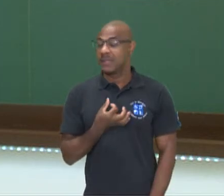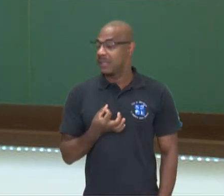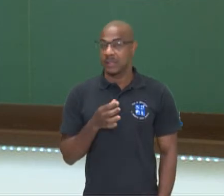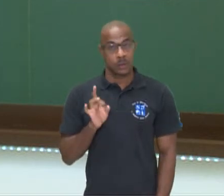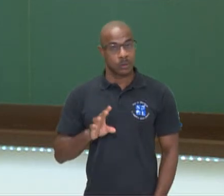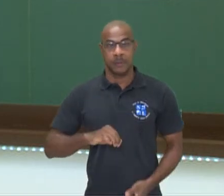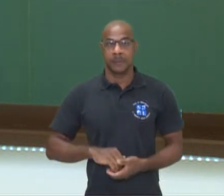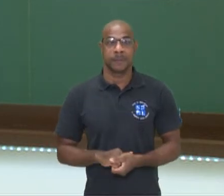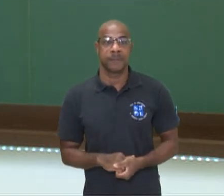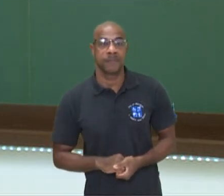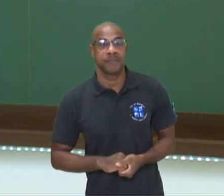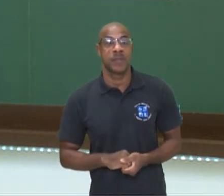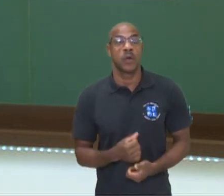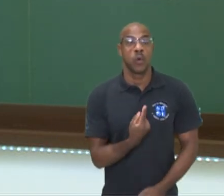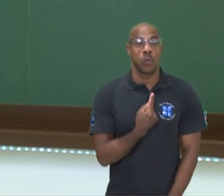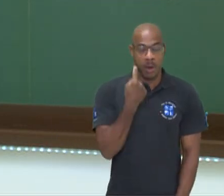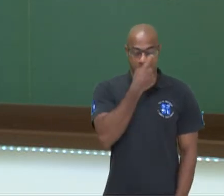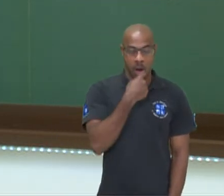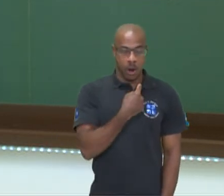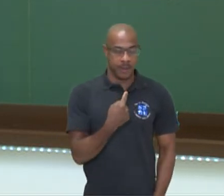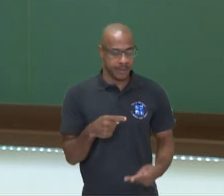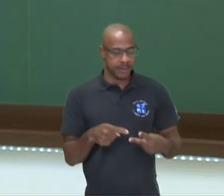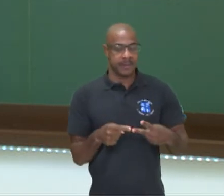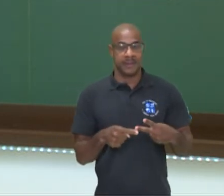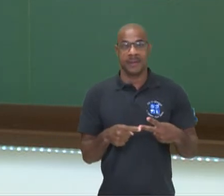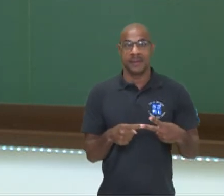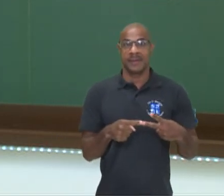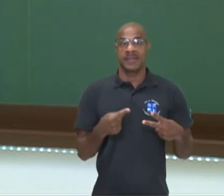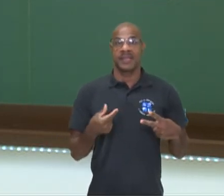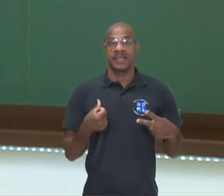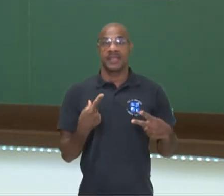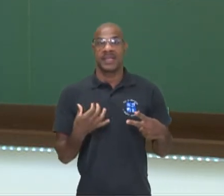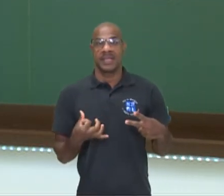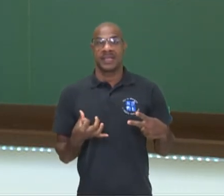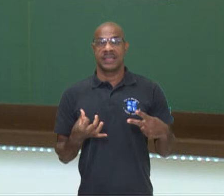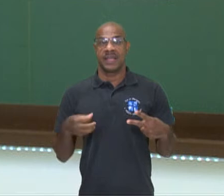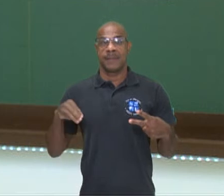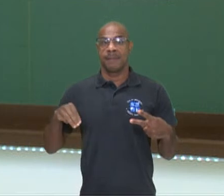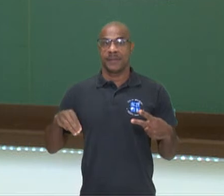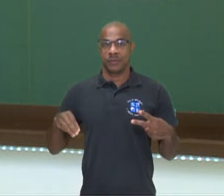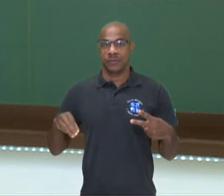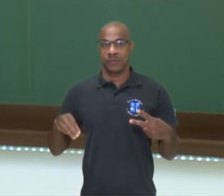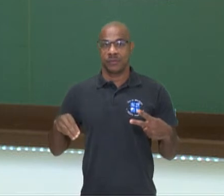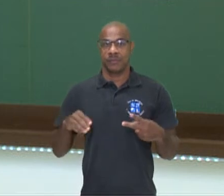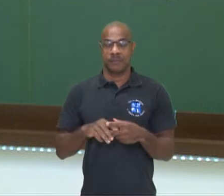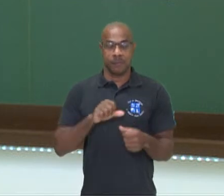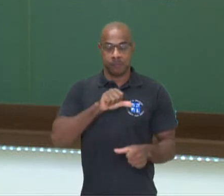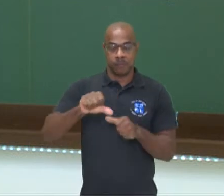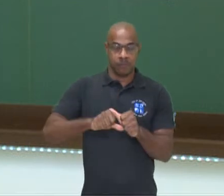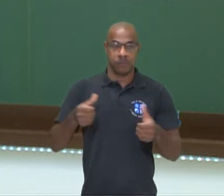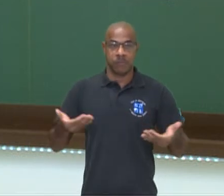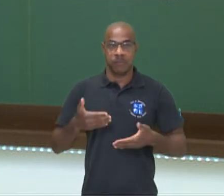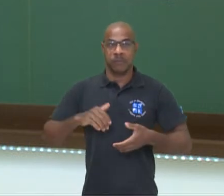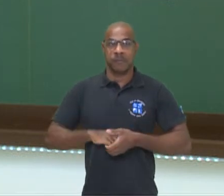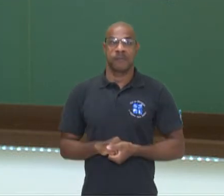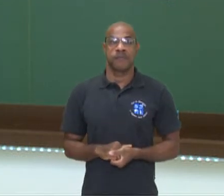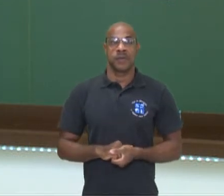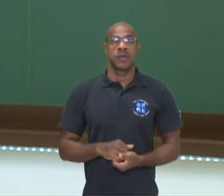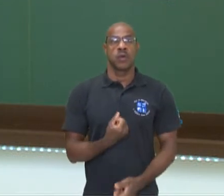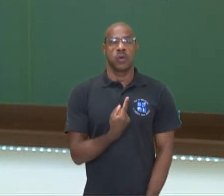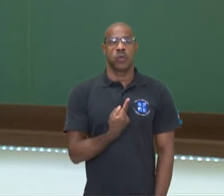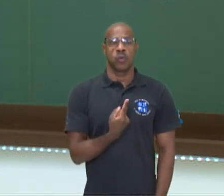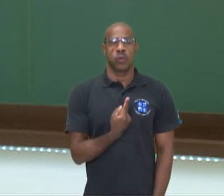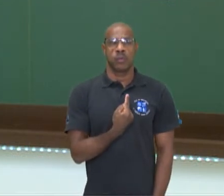bom? E em 1 hora eu tenho 60 minutos. Então agora nós vamos fazer a transformação. Em 1 hora eu